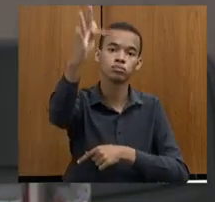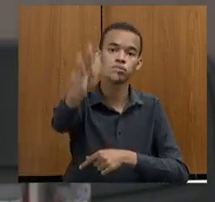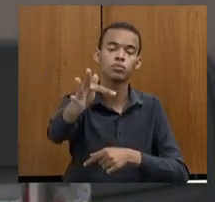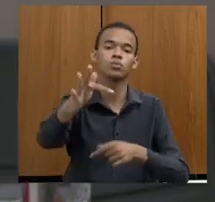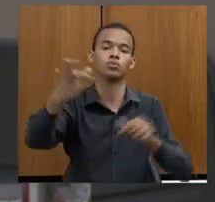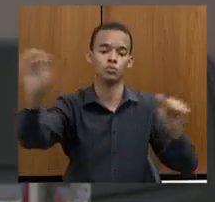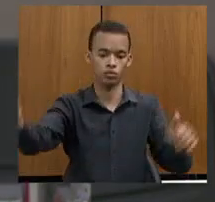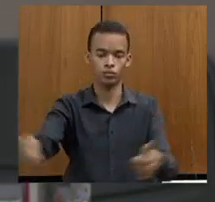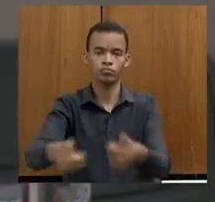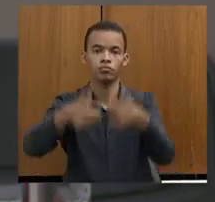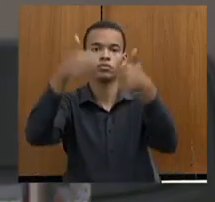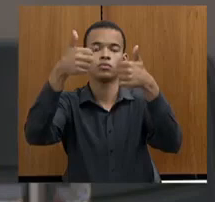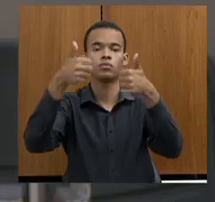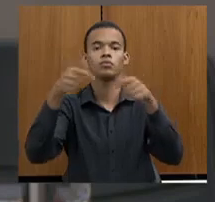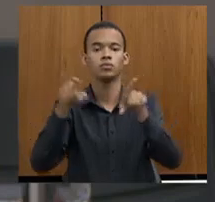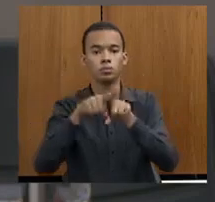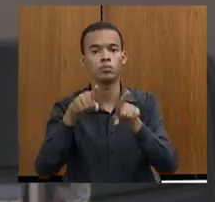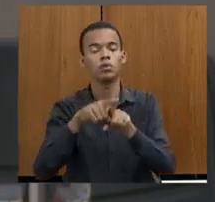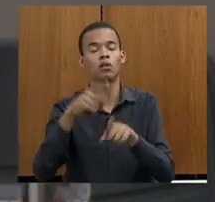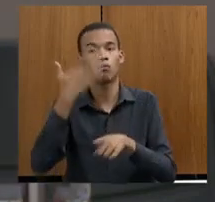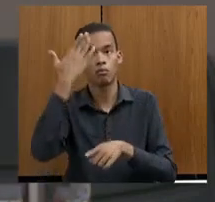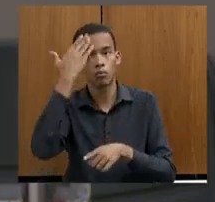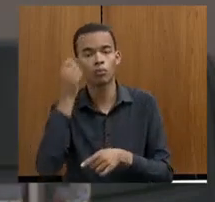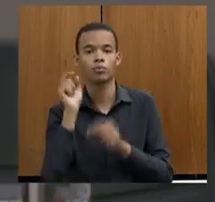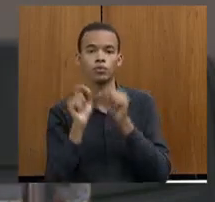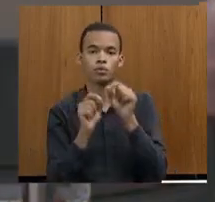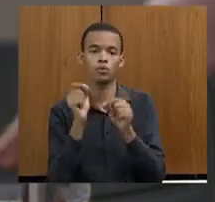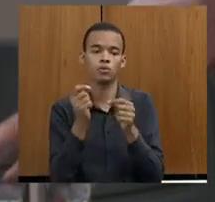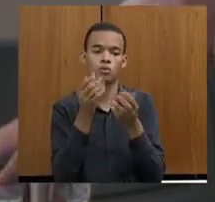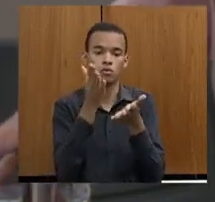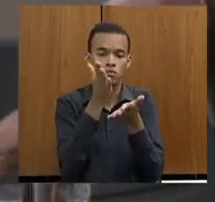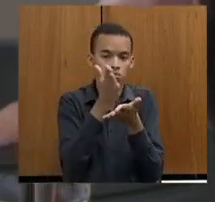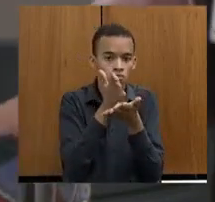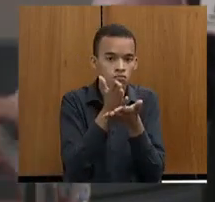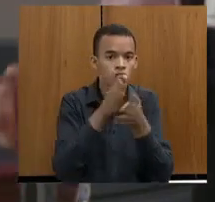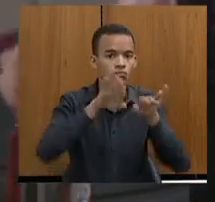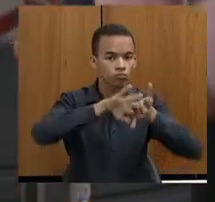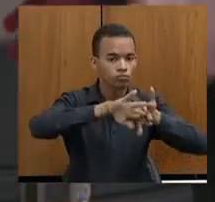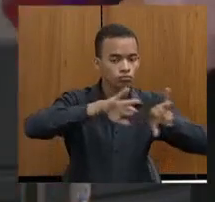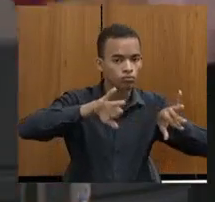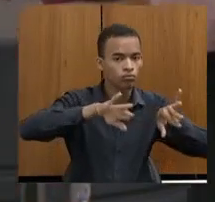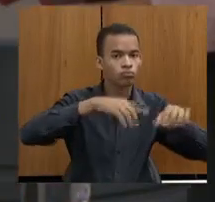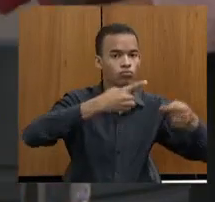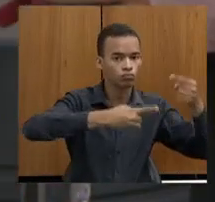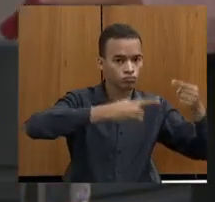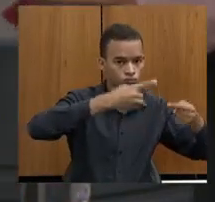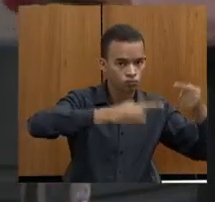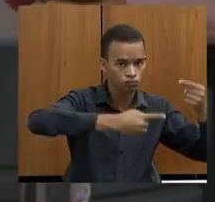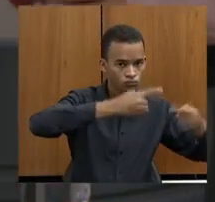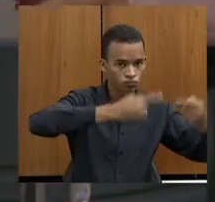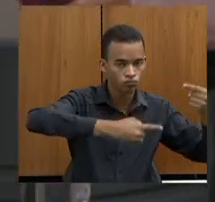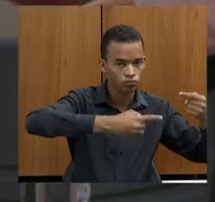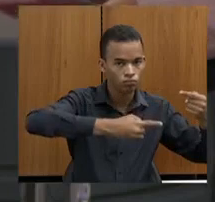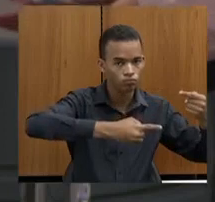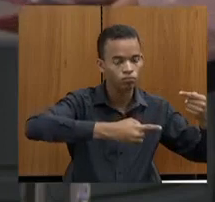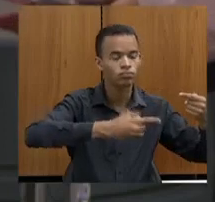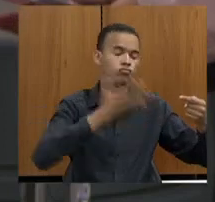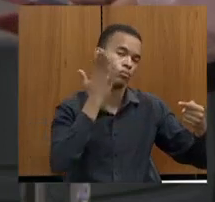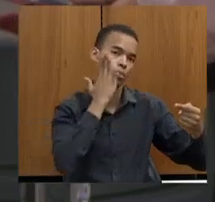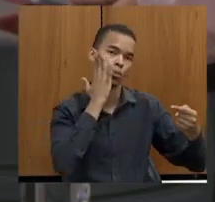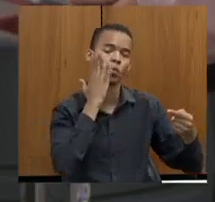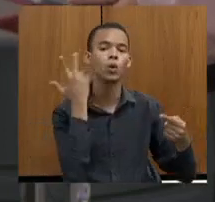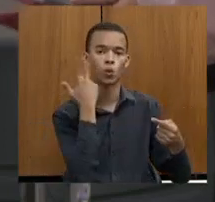saiba separar a hora de fazer política de divergir politicamente como é o natural